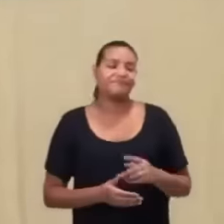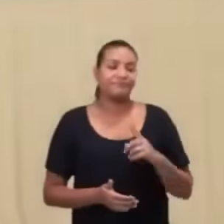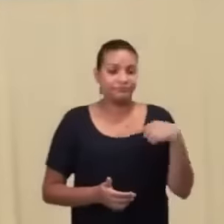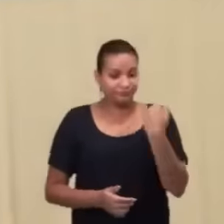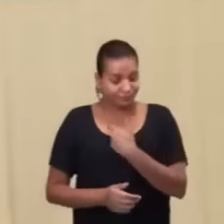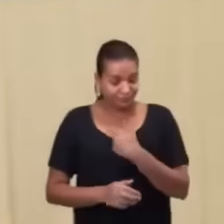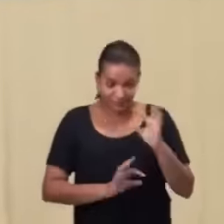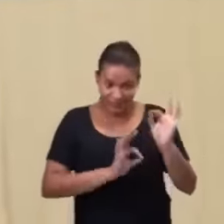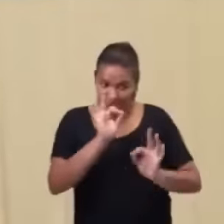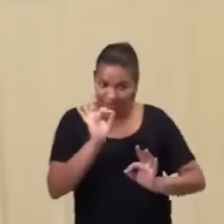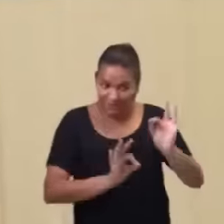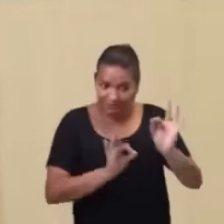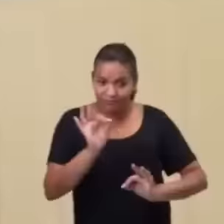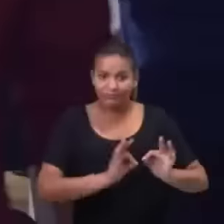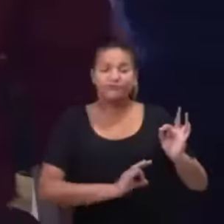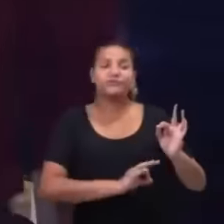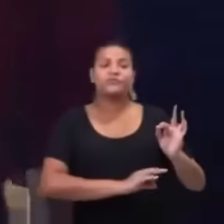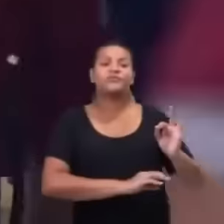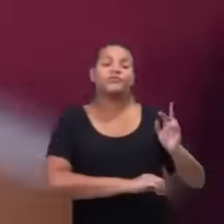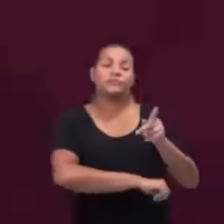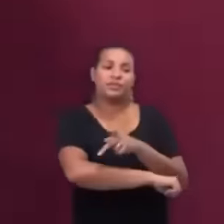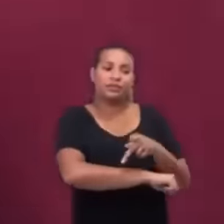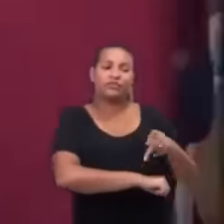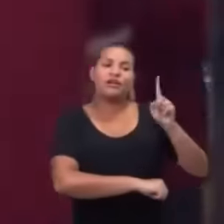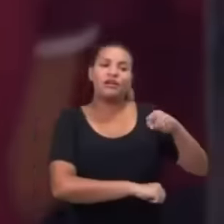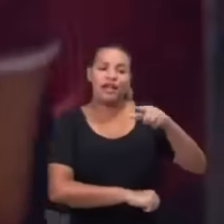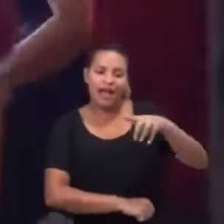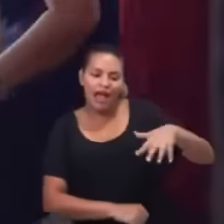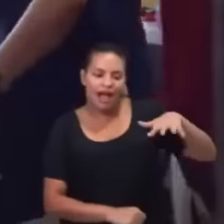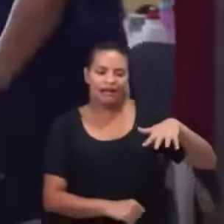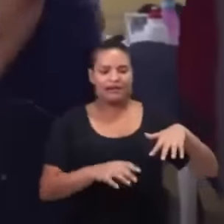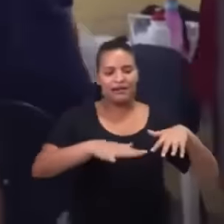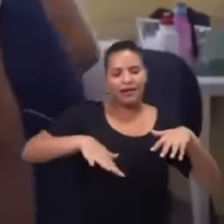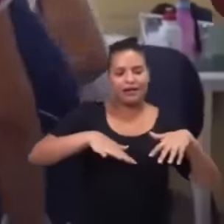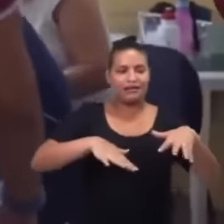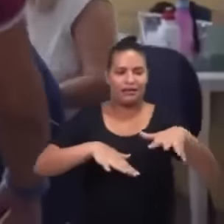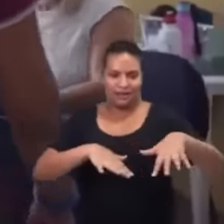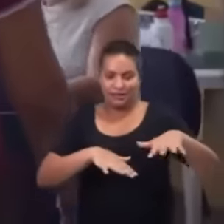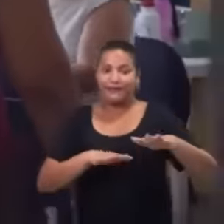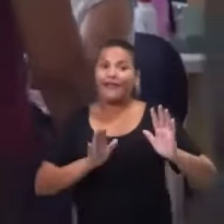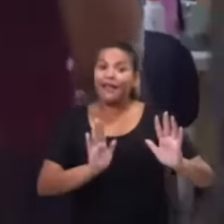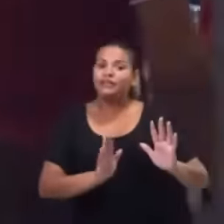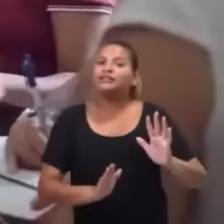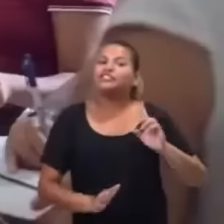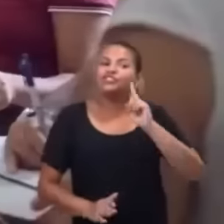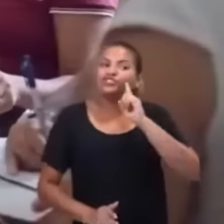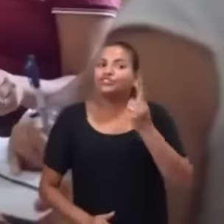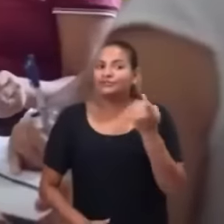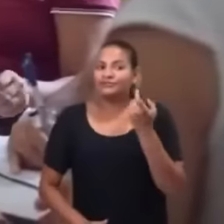planejamentos pedagógicos, eles são por área. E na sexta é o planejamento nosso, da